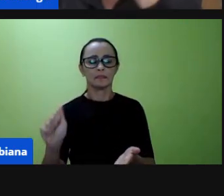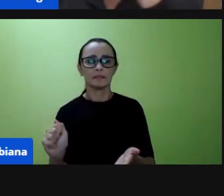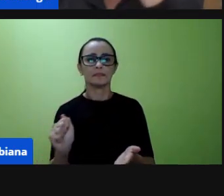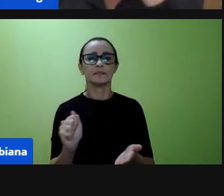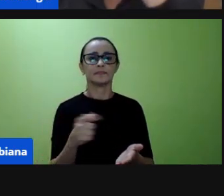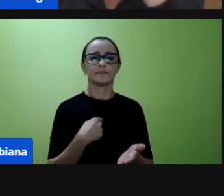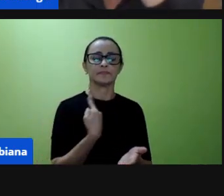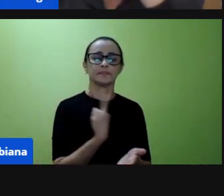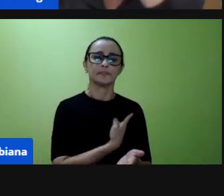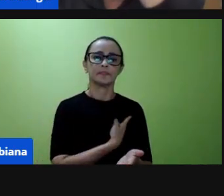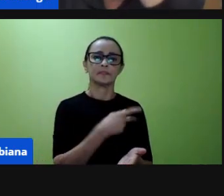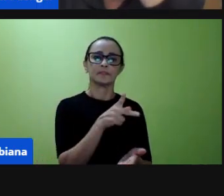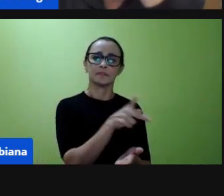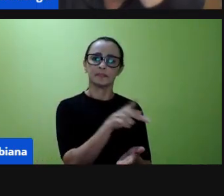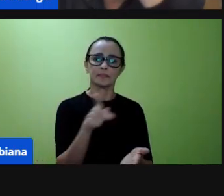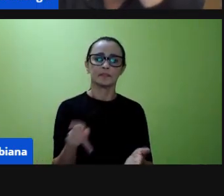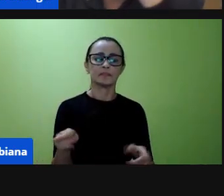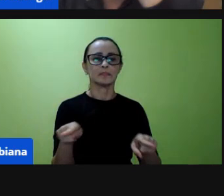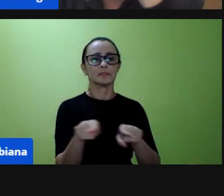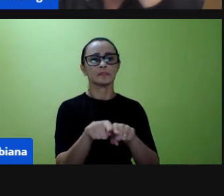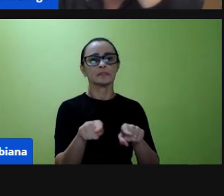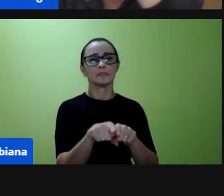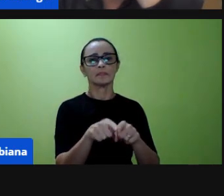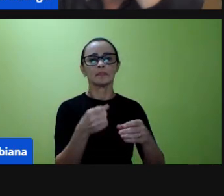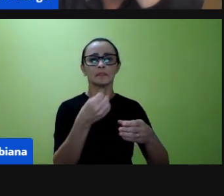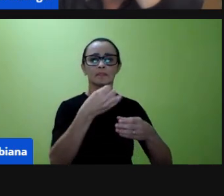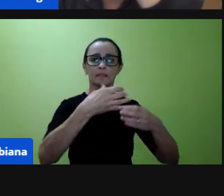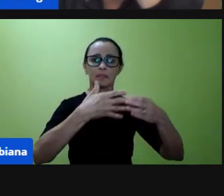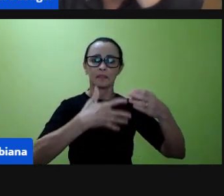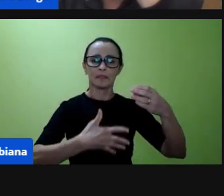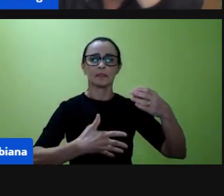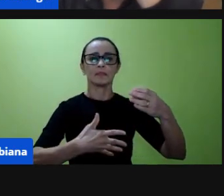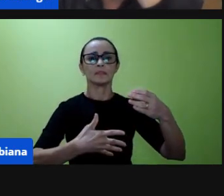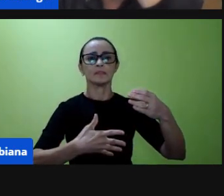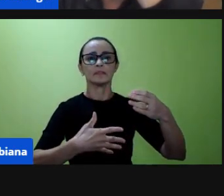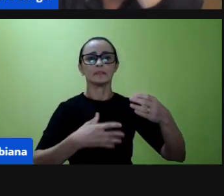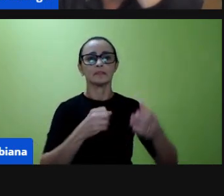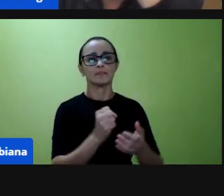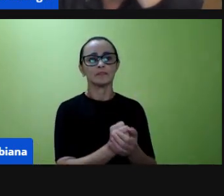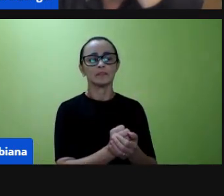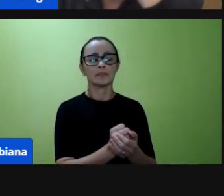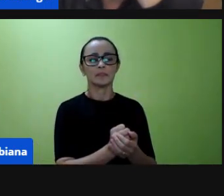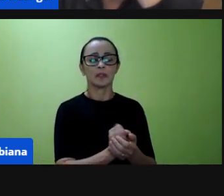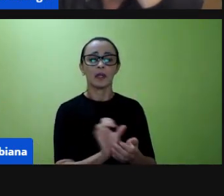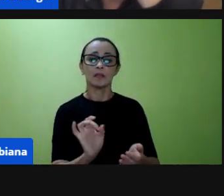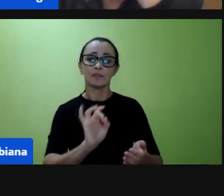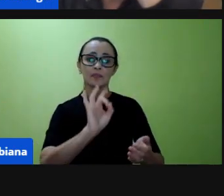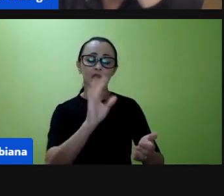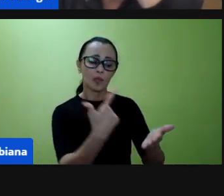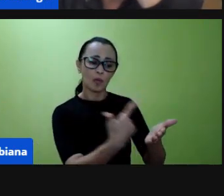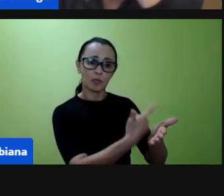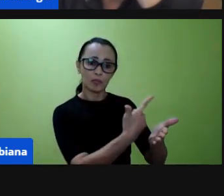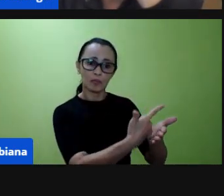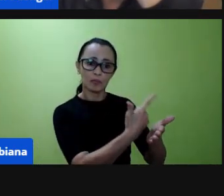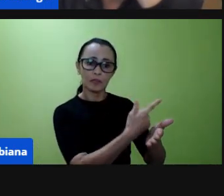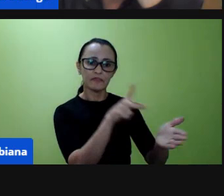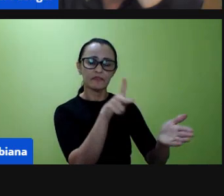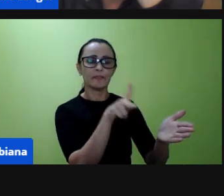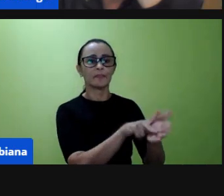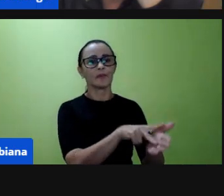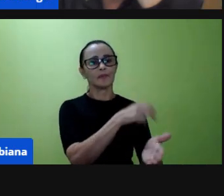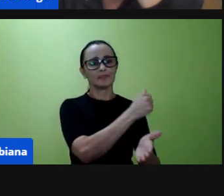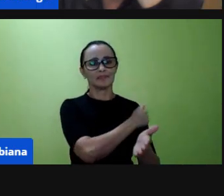inclusive uma característica, né, tiramos a centralidade do livro didático no nosso fazer pedagógico